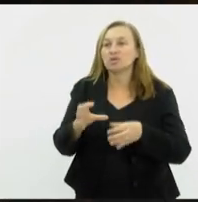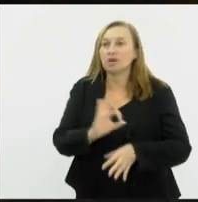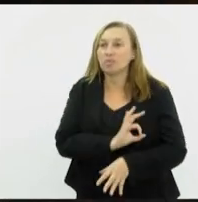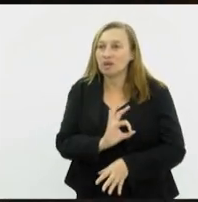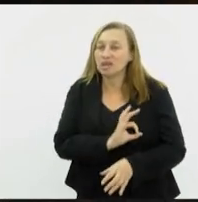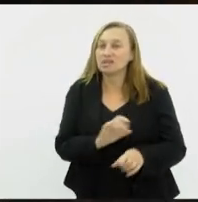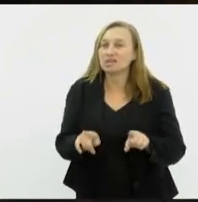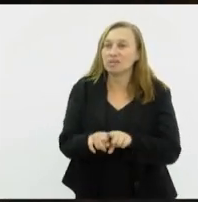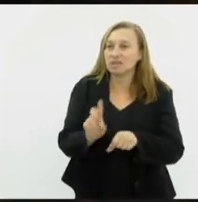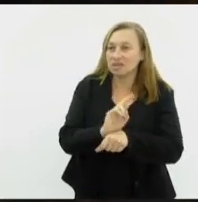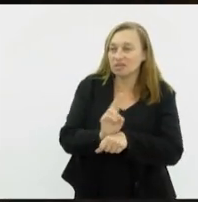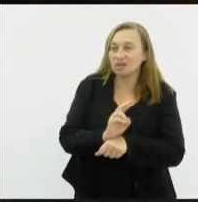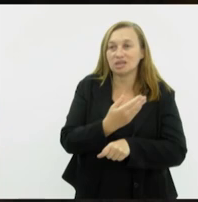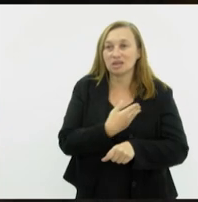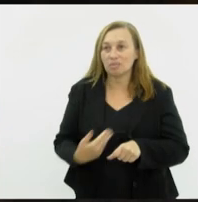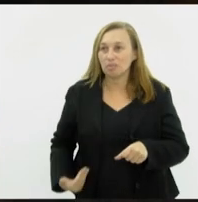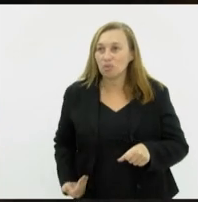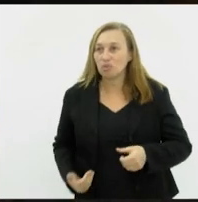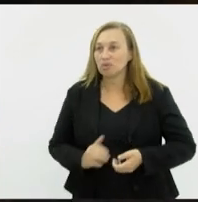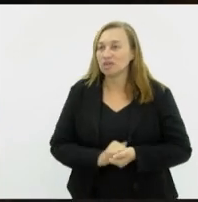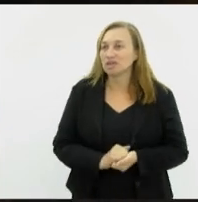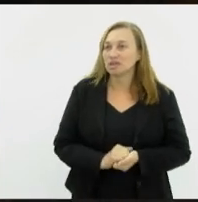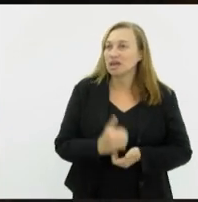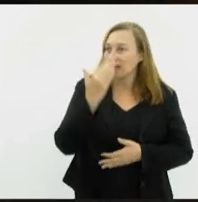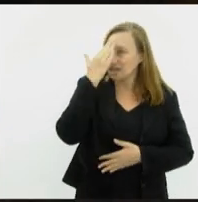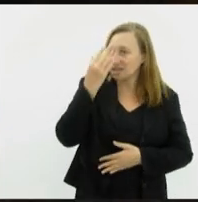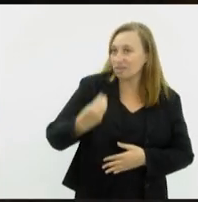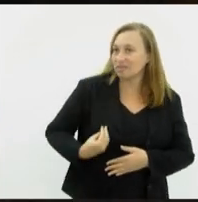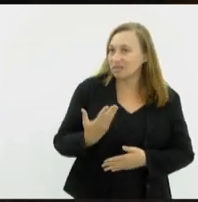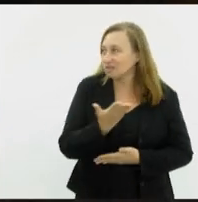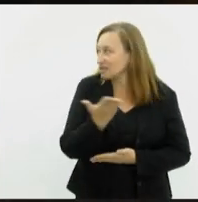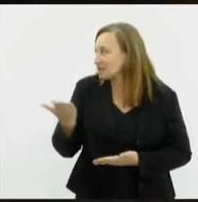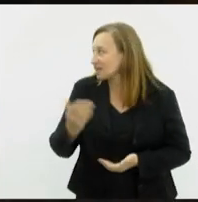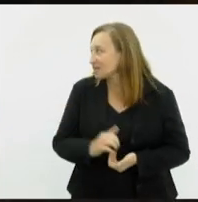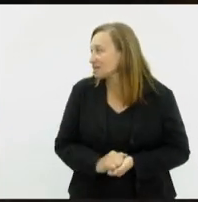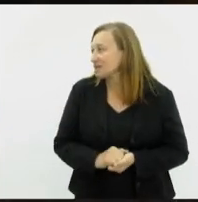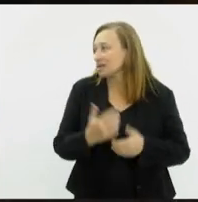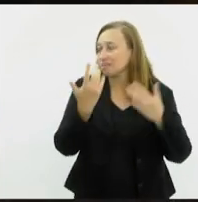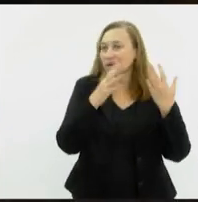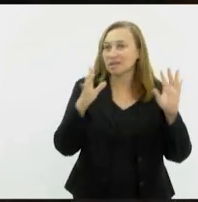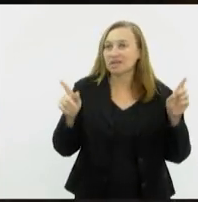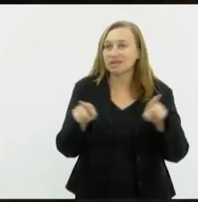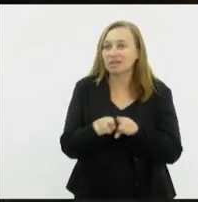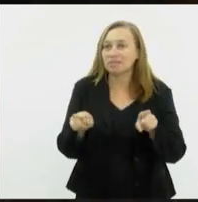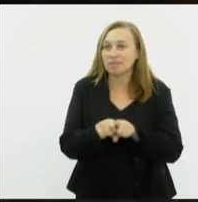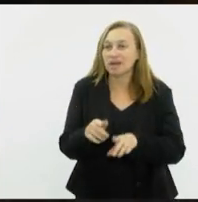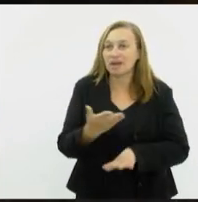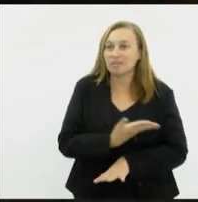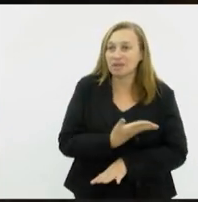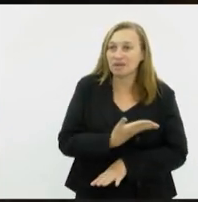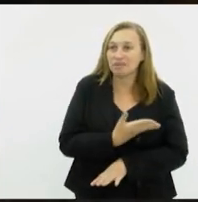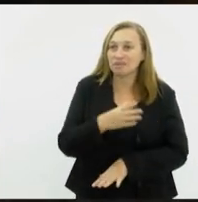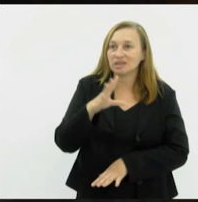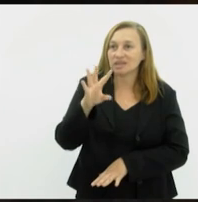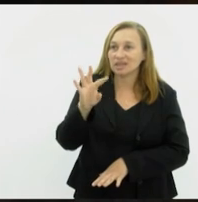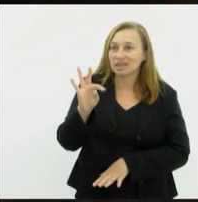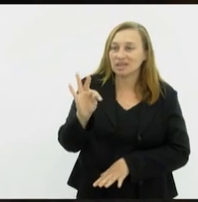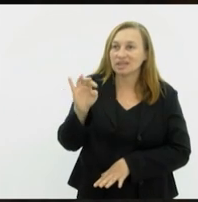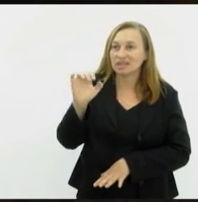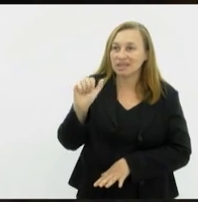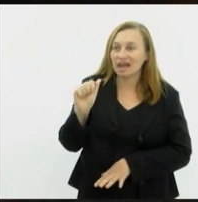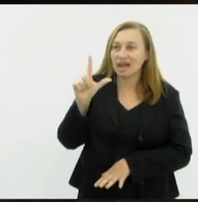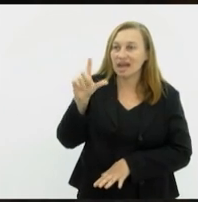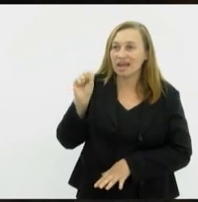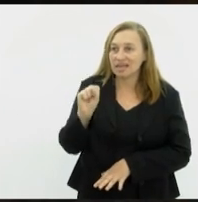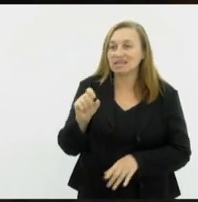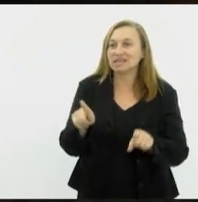de Mangaratiba, o Bruno está aqui presente. Queria muito agradecer pela presença de todos. Queria saudar também meu amigo Thales, também não tinha visto ele. Assim como